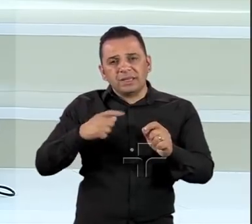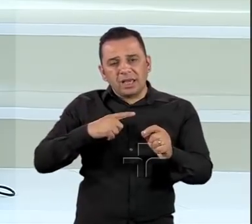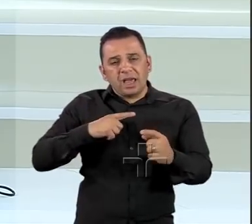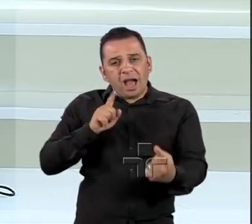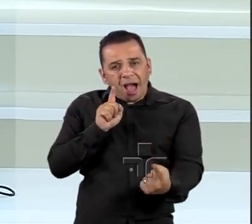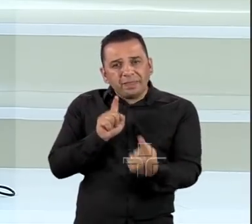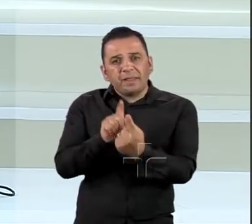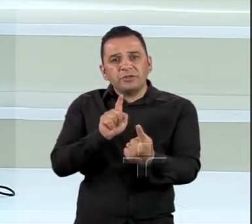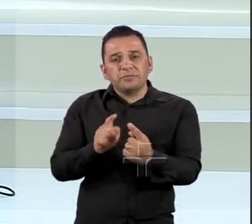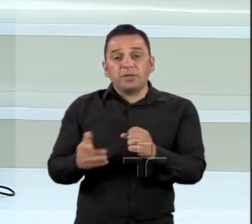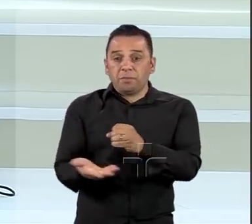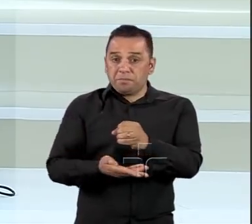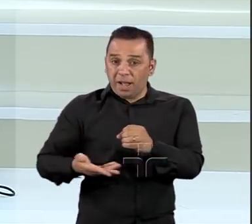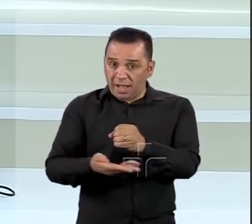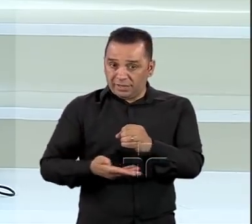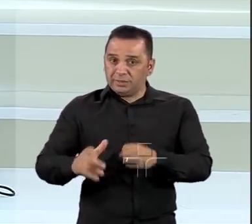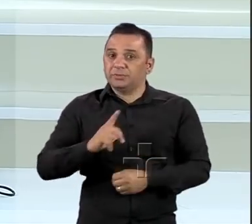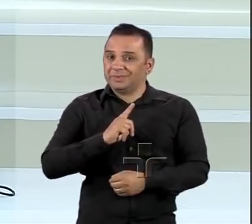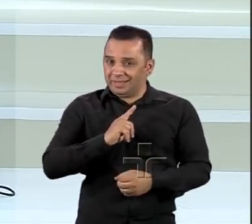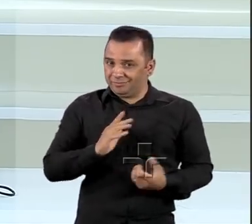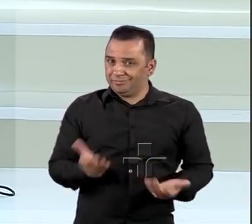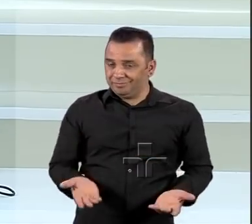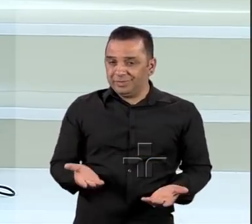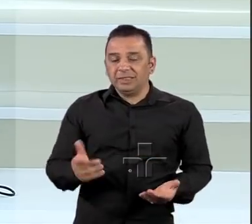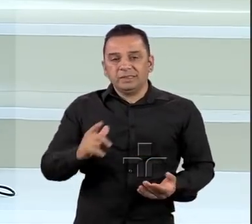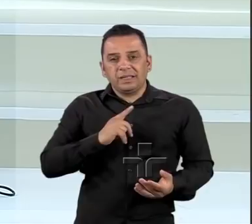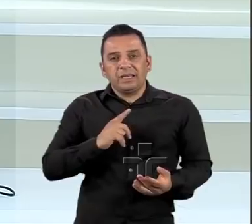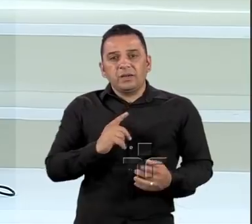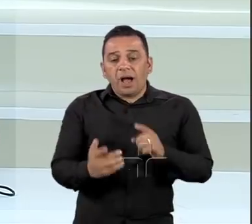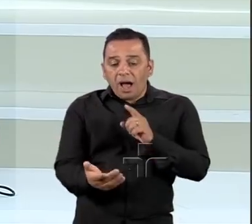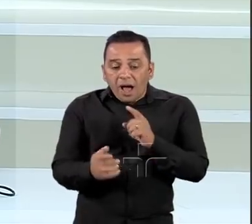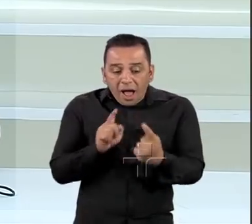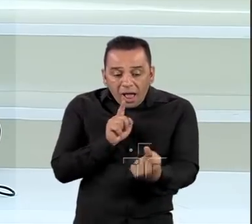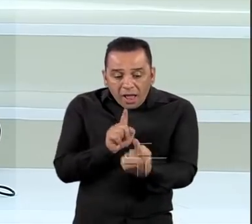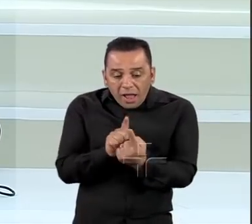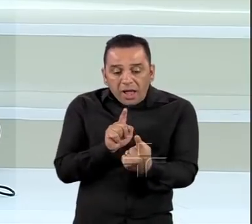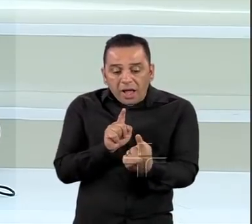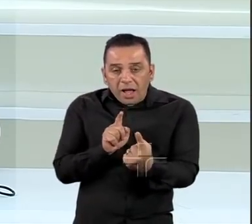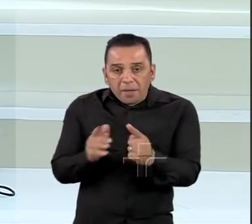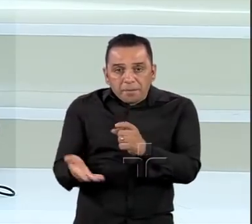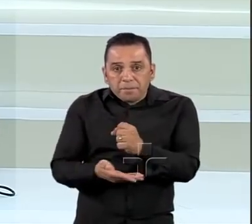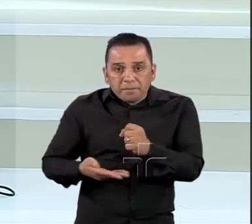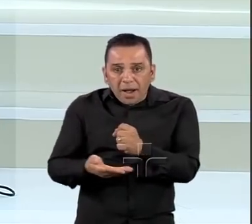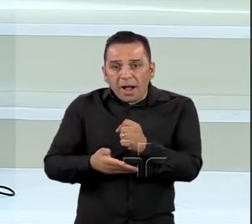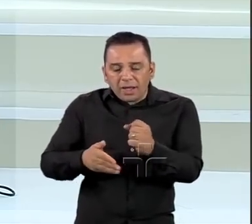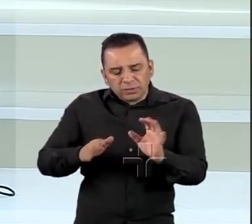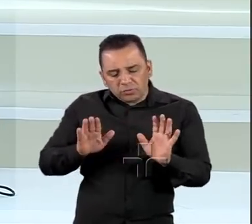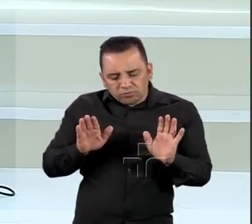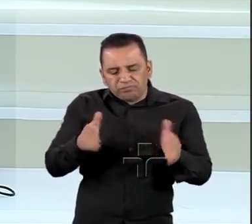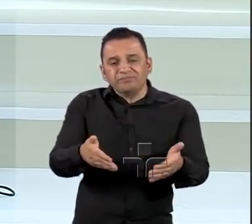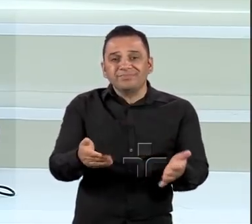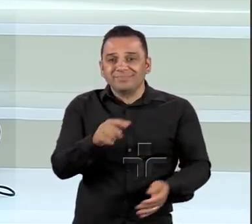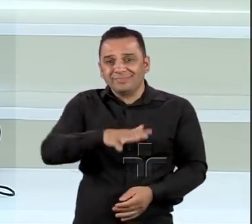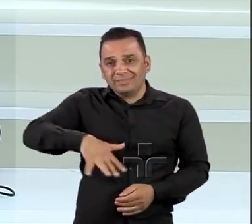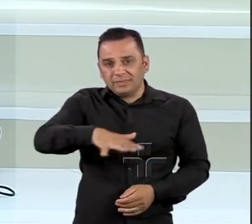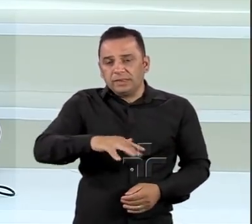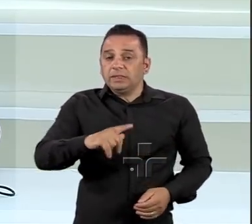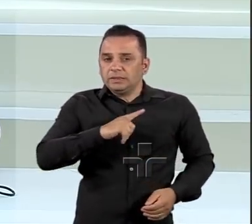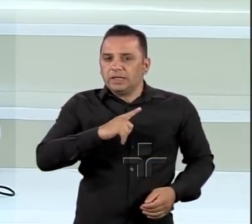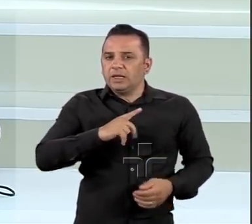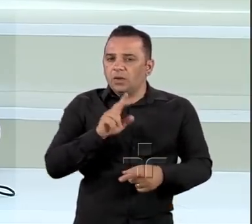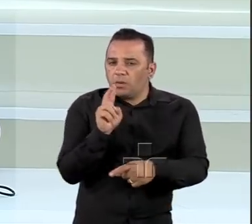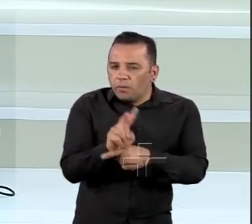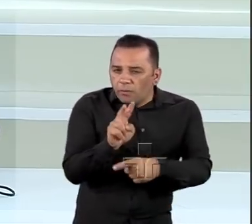fortalecer a atenção primária não de uma forma vaga, de uma forma objetiva e experimentada, onde, por exemplo, linhas de